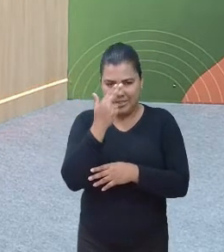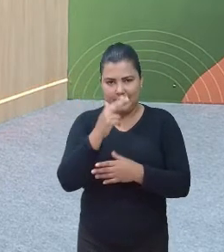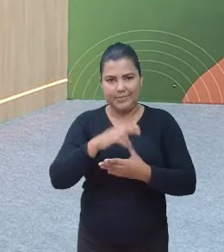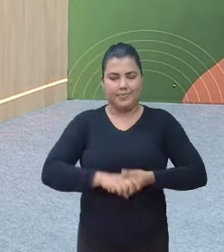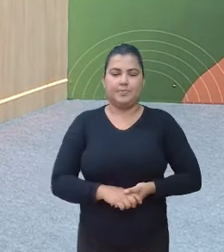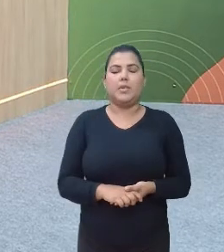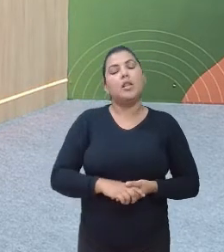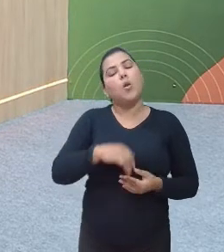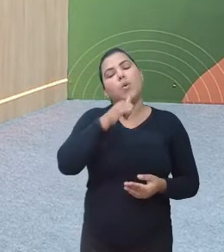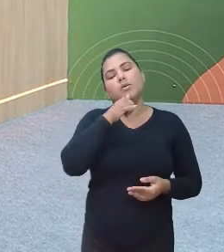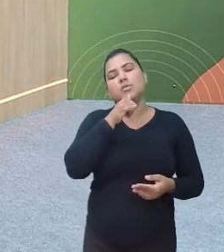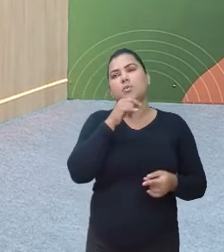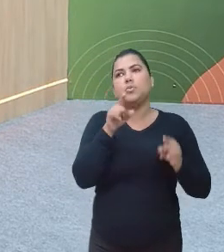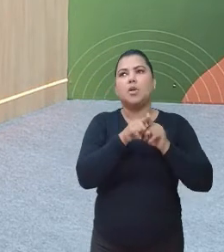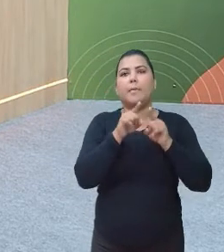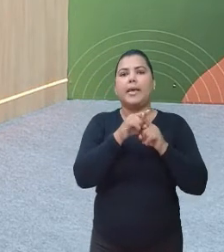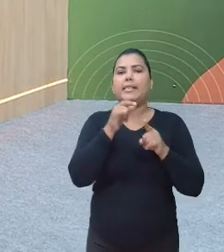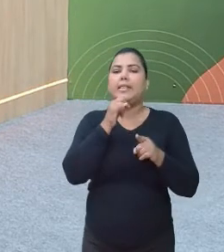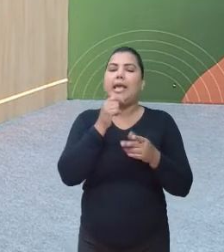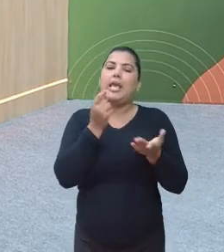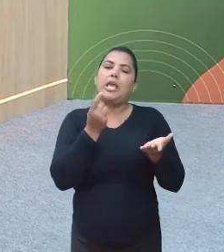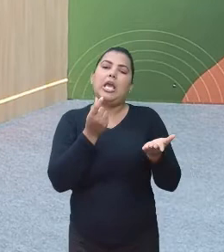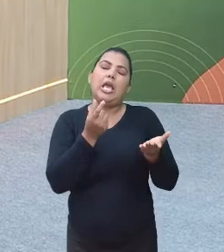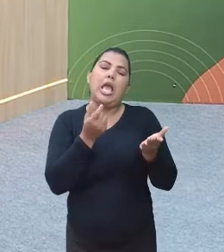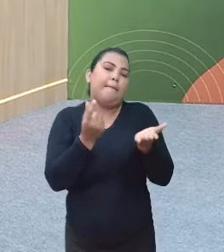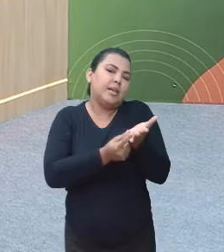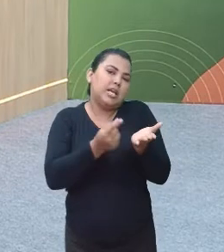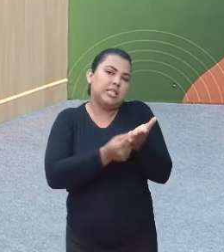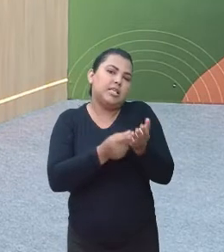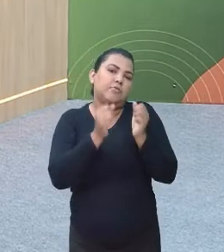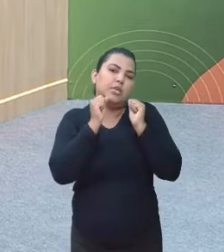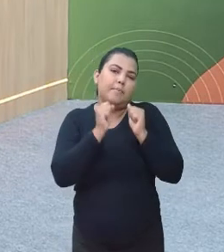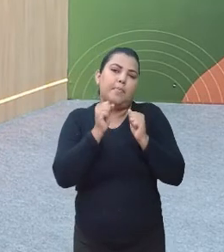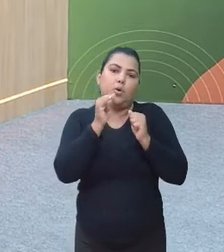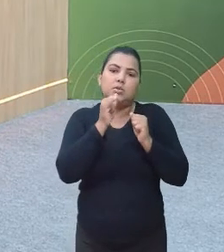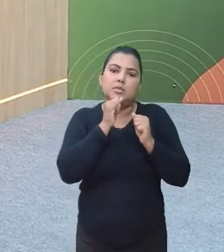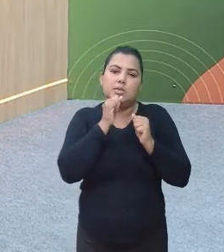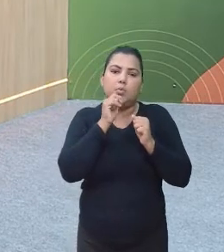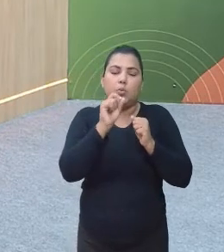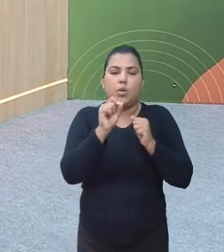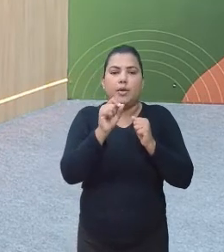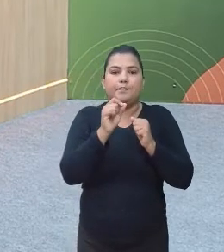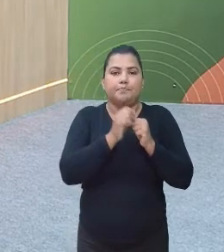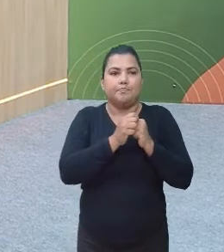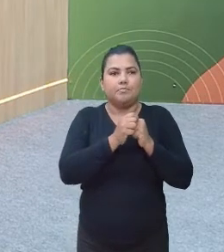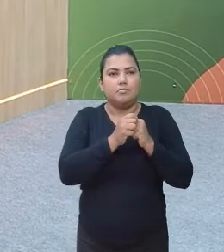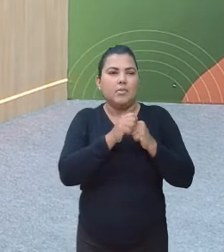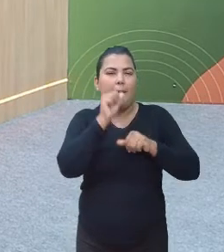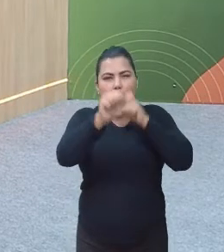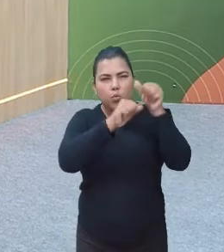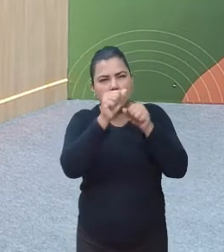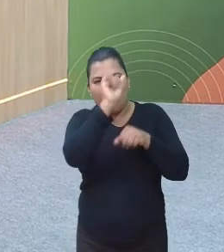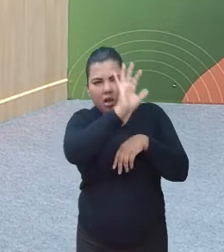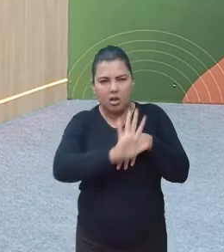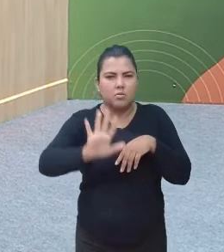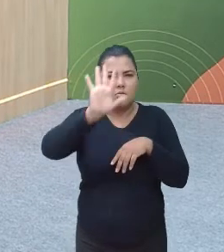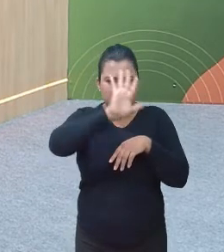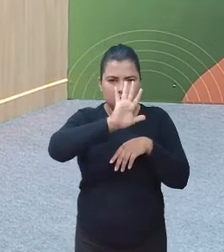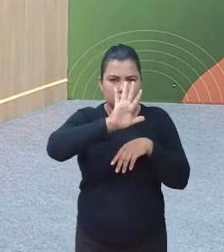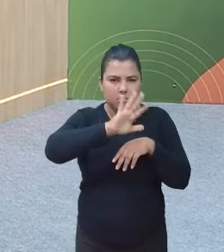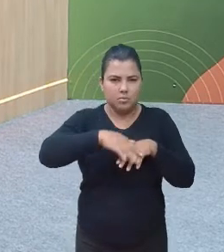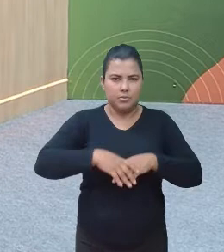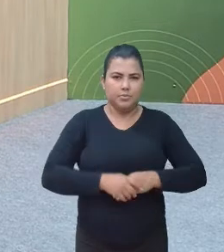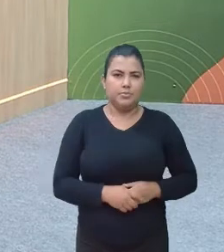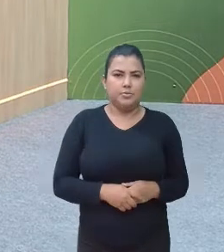sociais que você deforma a imagem. Então, essa deformação faz justamente o contrário do que a gente está tentando mostrar como figuras parecidas